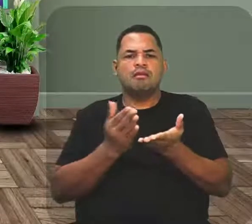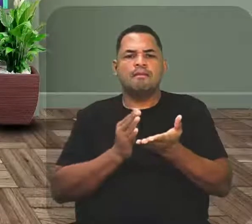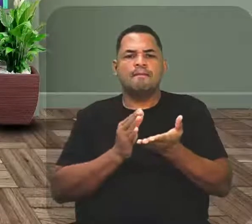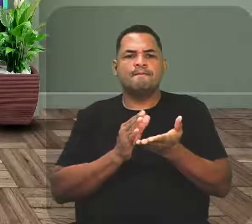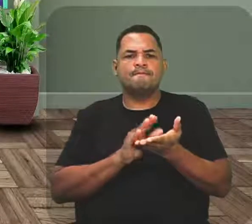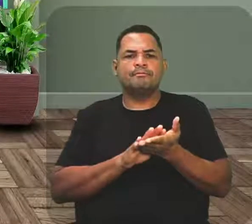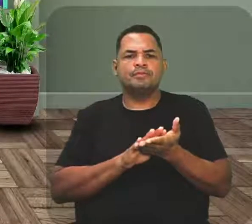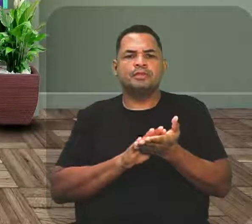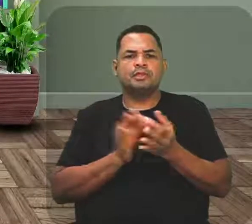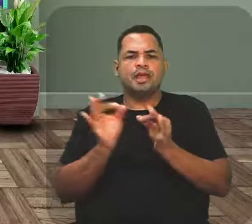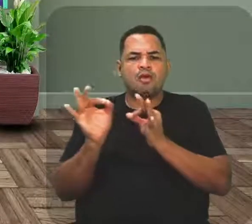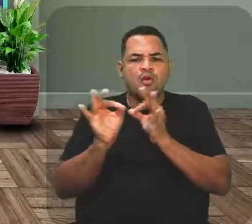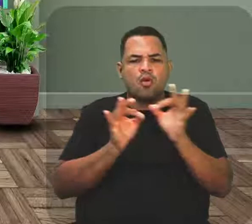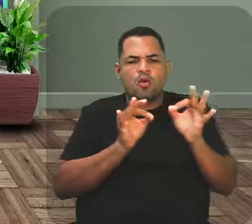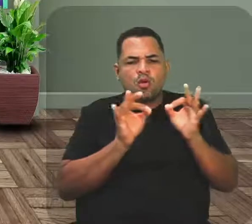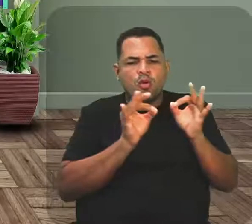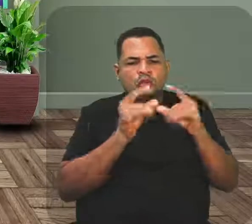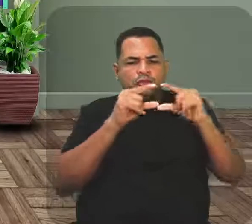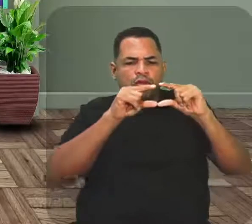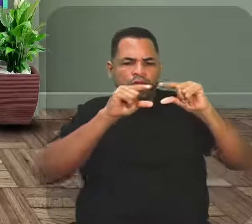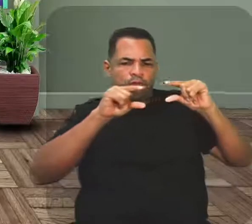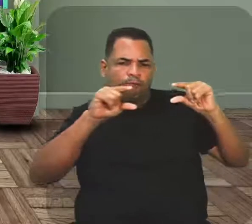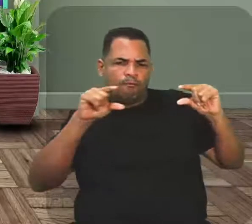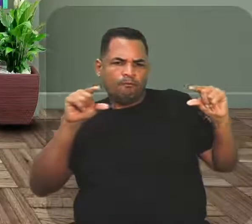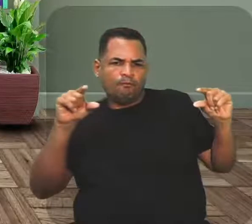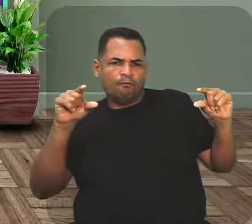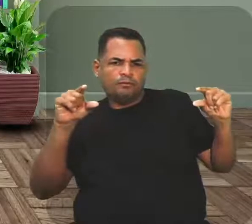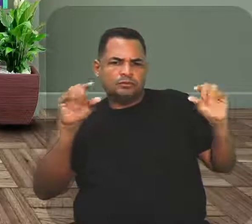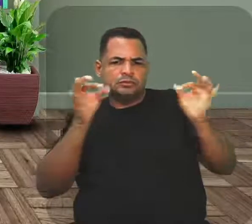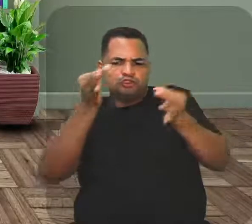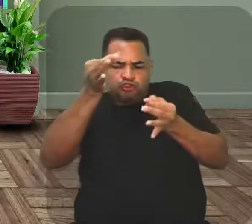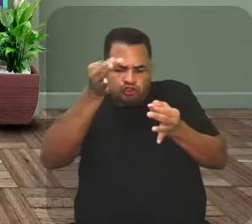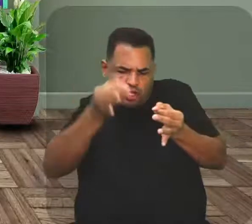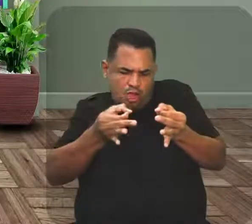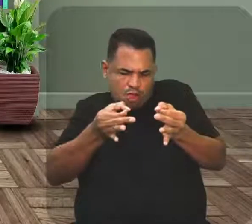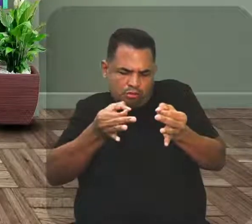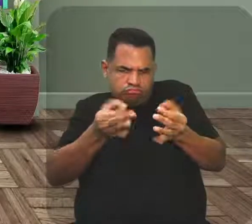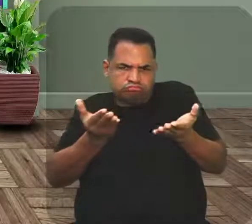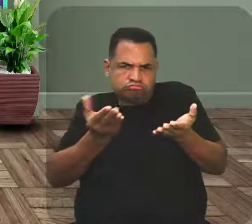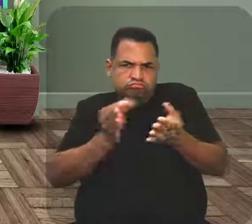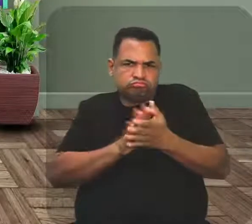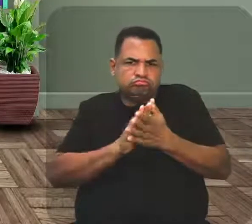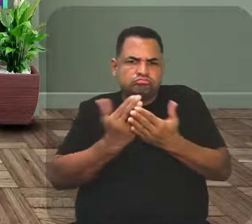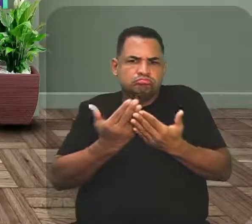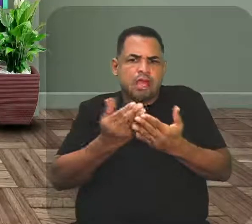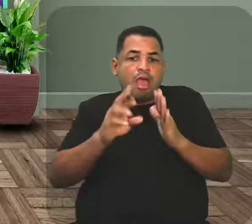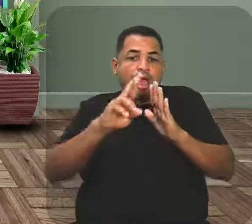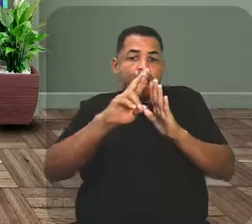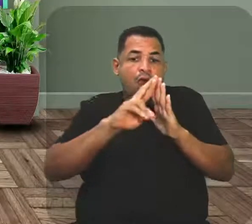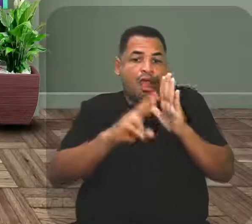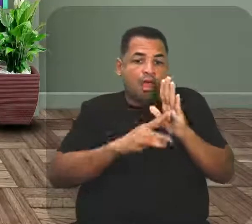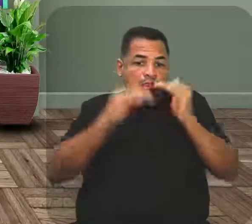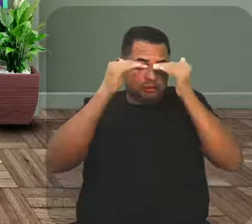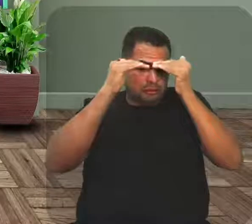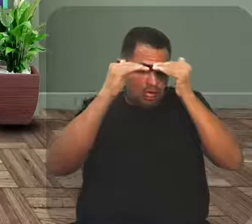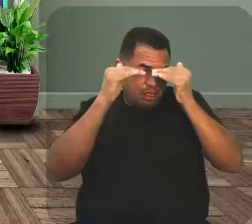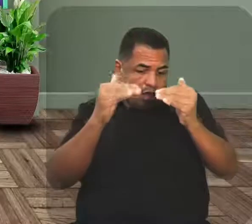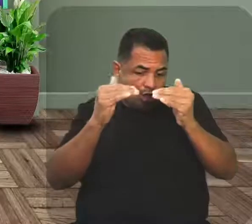uma construção frasal adequadamente obedecendo aí